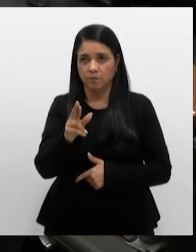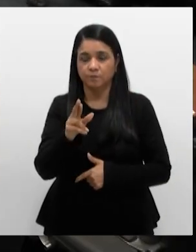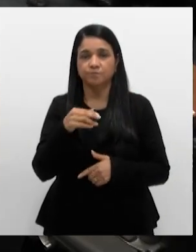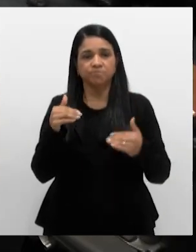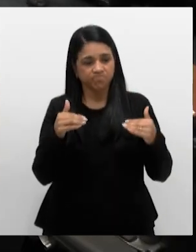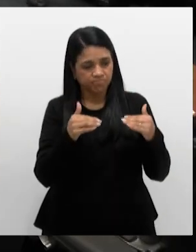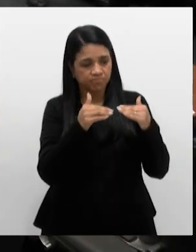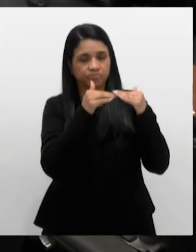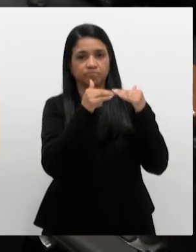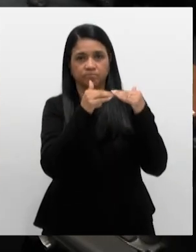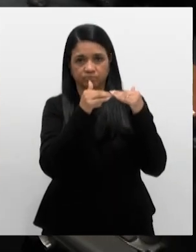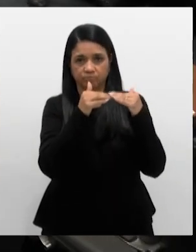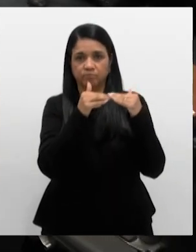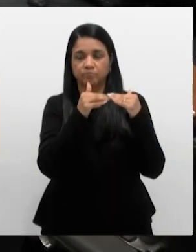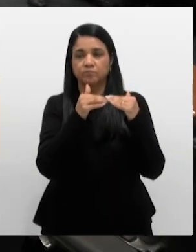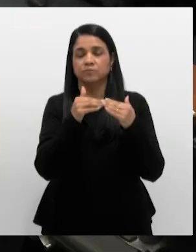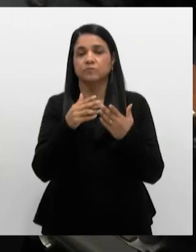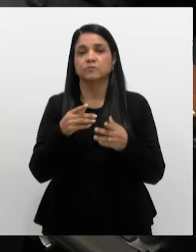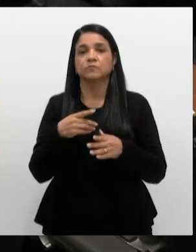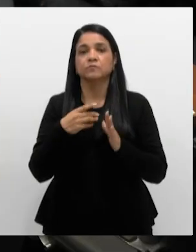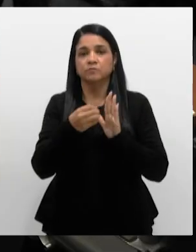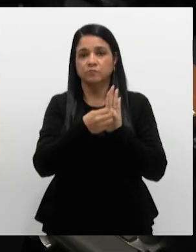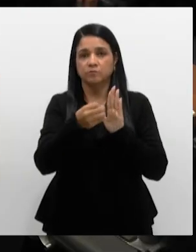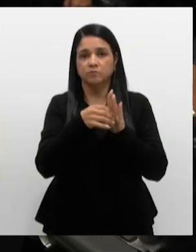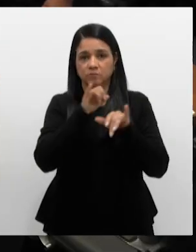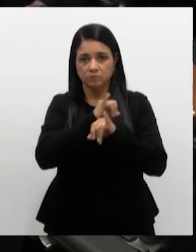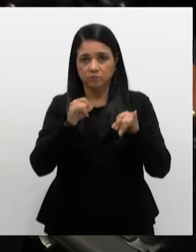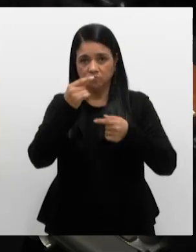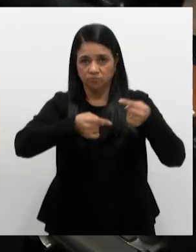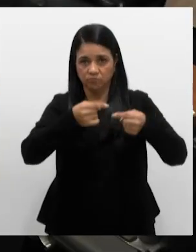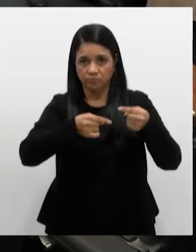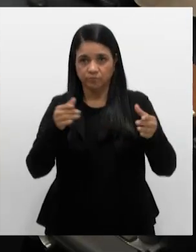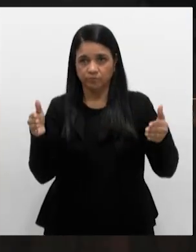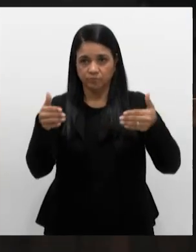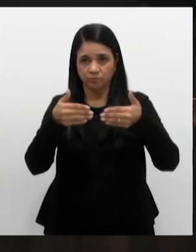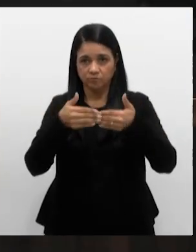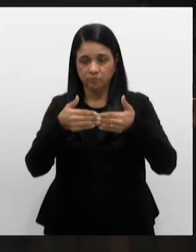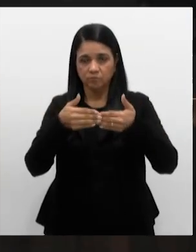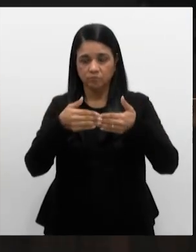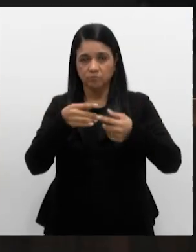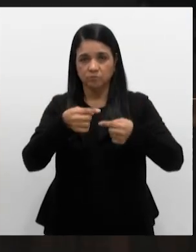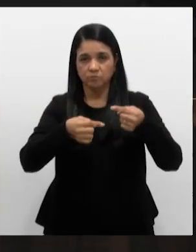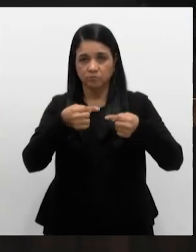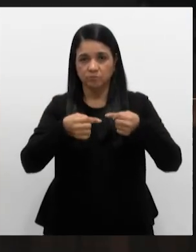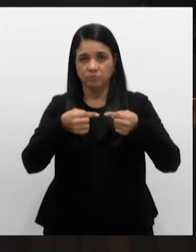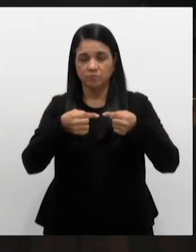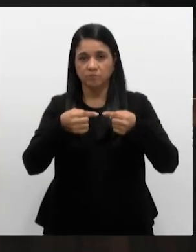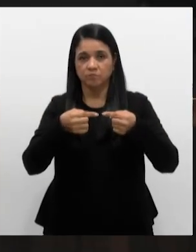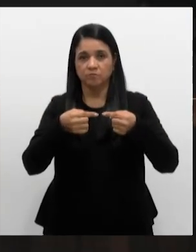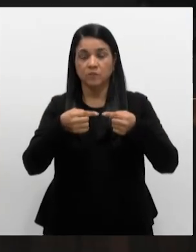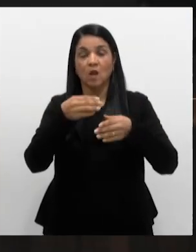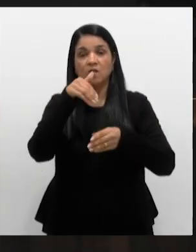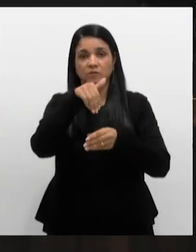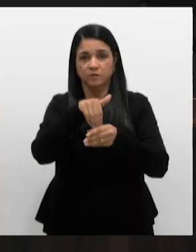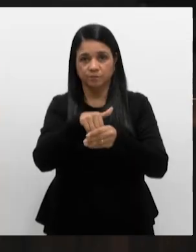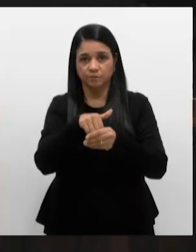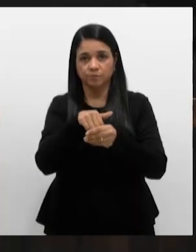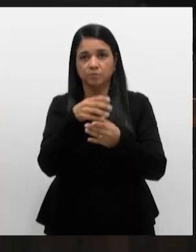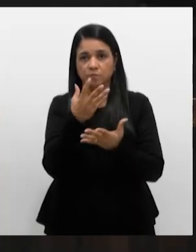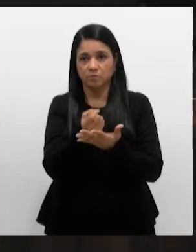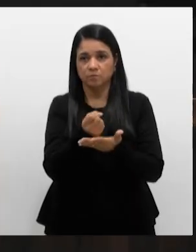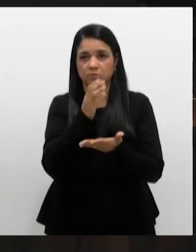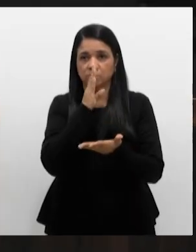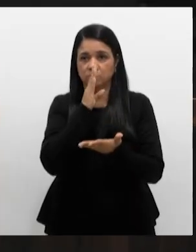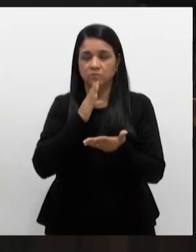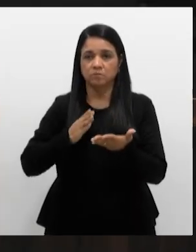Favorável, presidente. Muito obrigado. Comparecer emitido em discussão. Não havendo quem queira discutir, encerrada a discussão. Em votação. Os senhores que aprovam